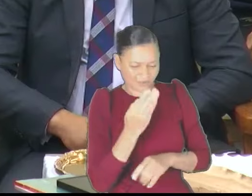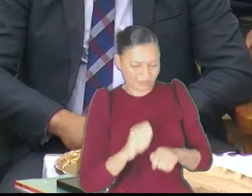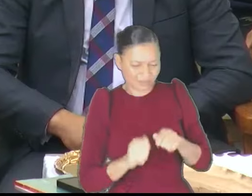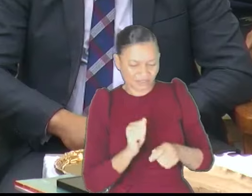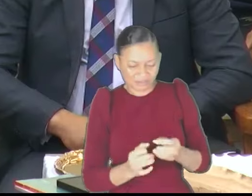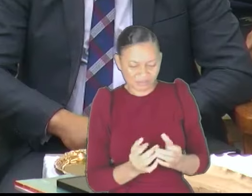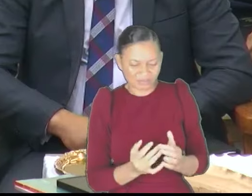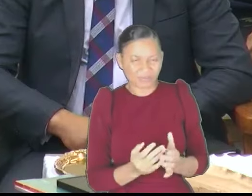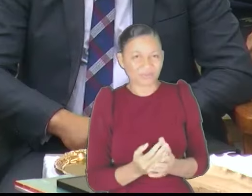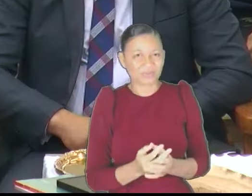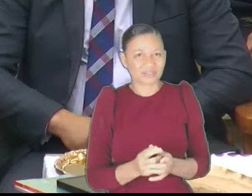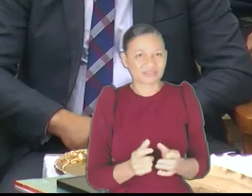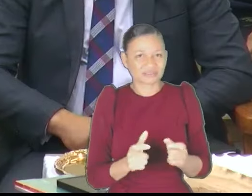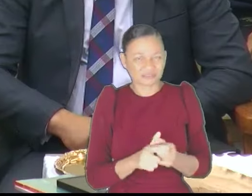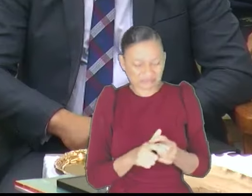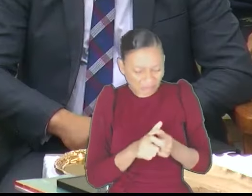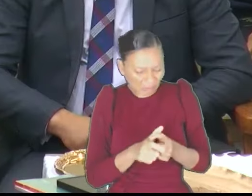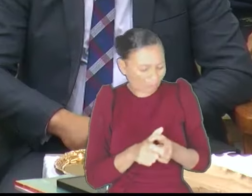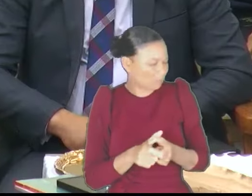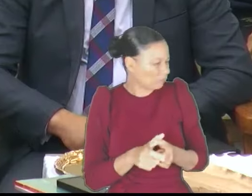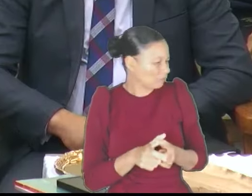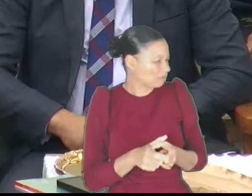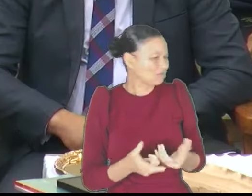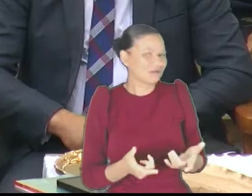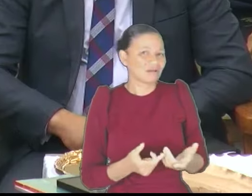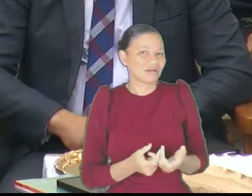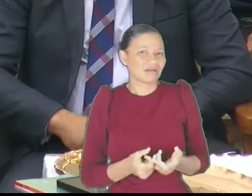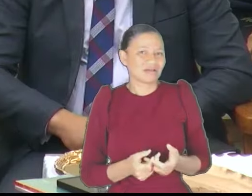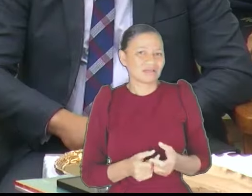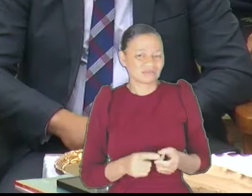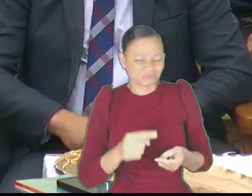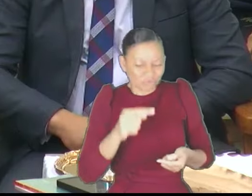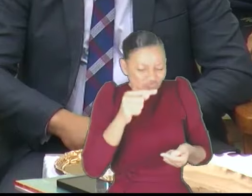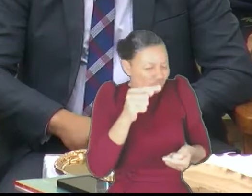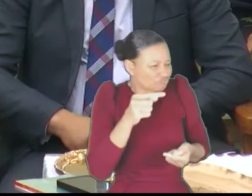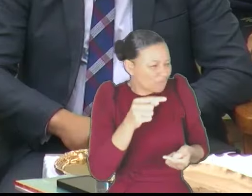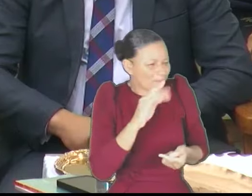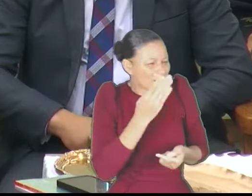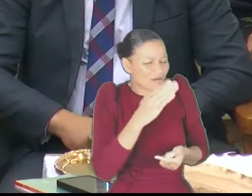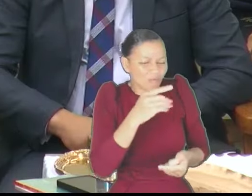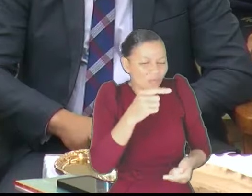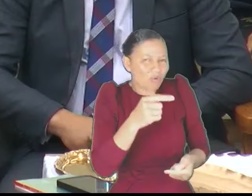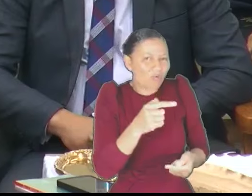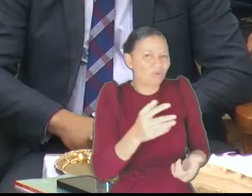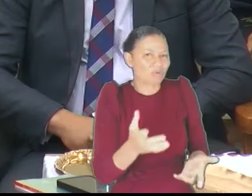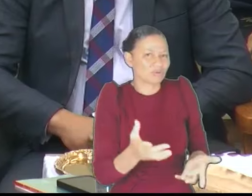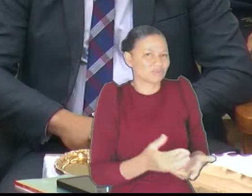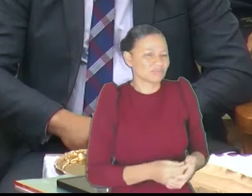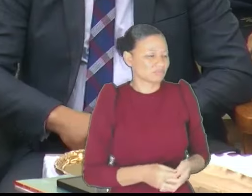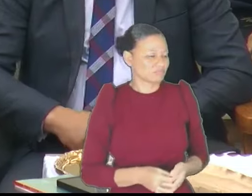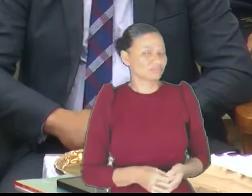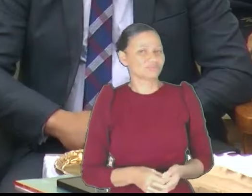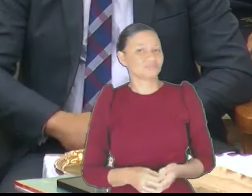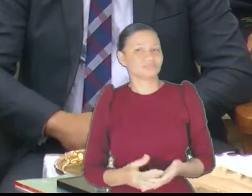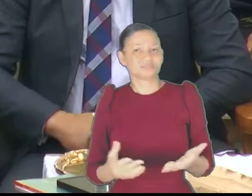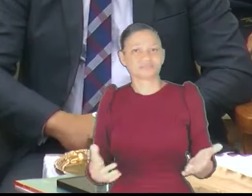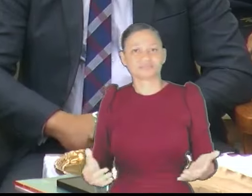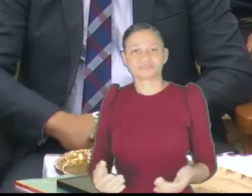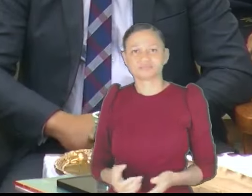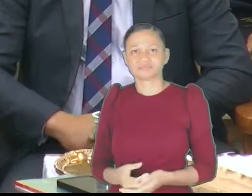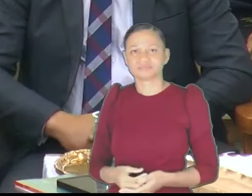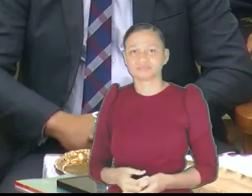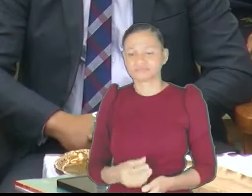você imagina que tanto de farinha e de azeite tinha. 2 cavacos dá para quê, irmão? É pouca coisa. Então ela disse: tem